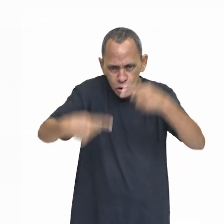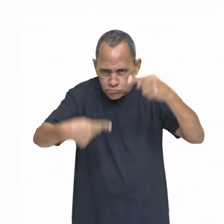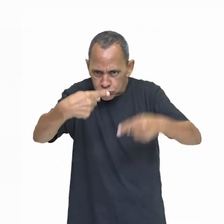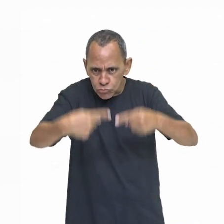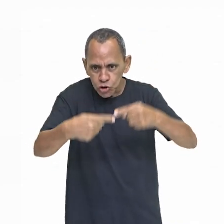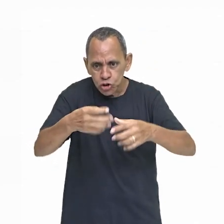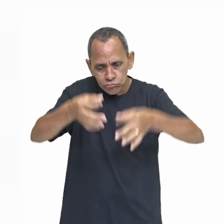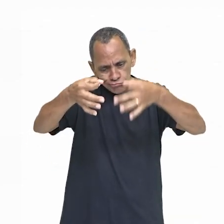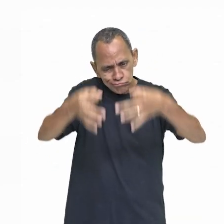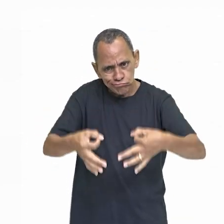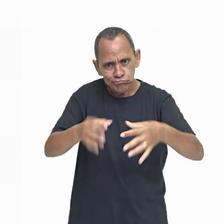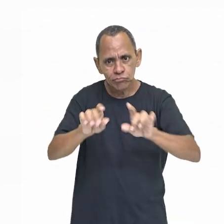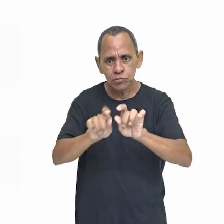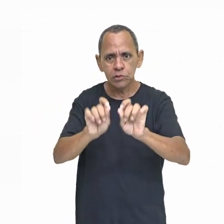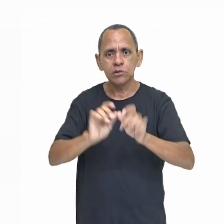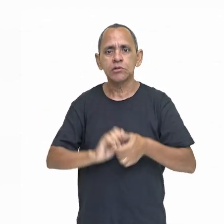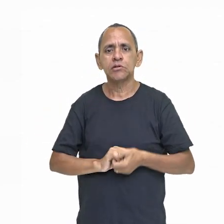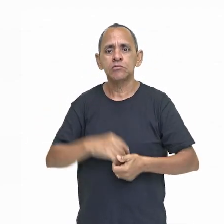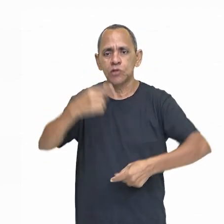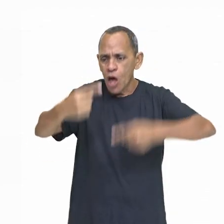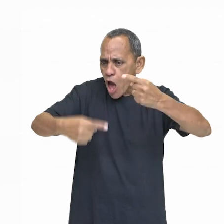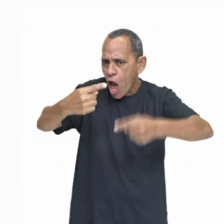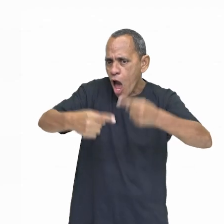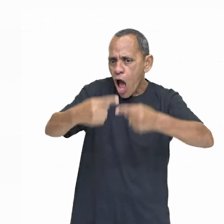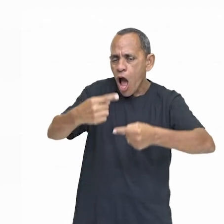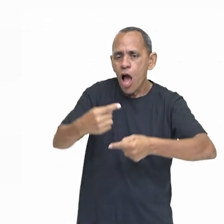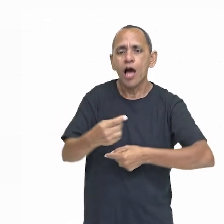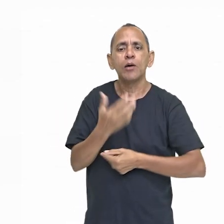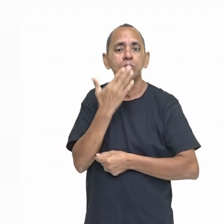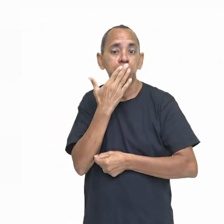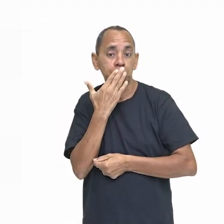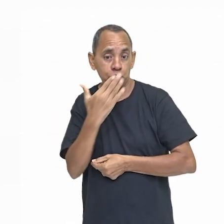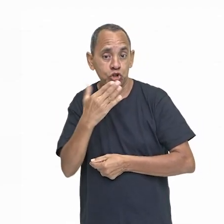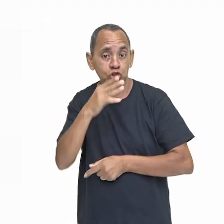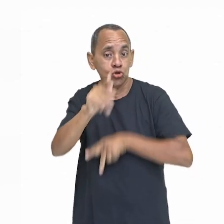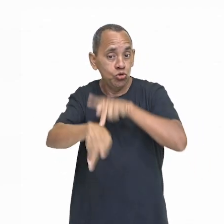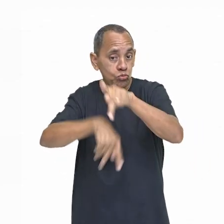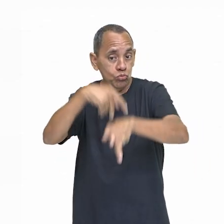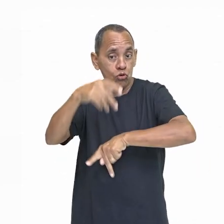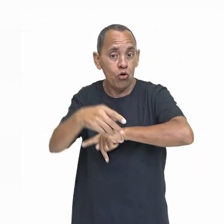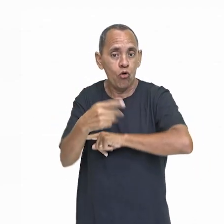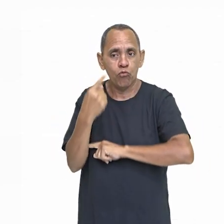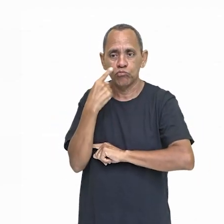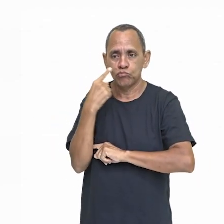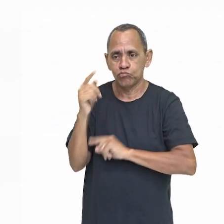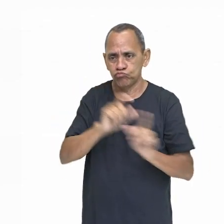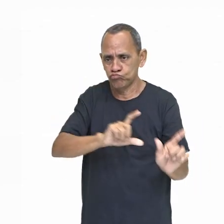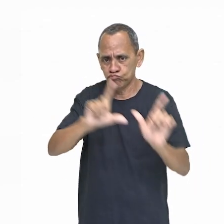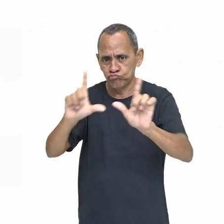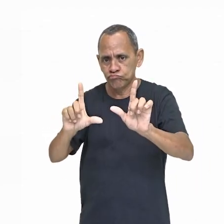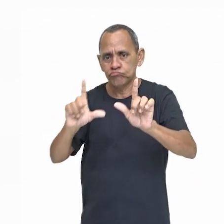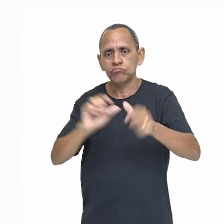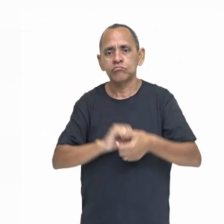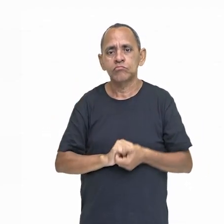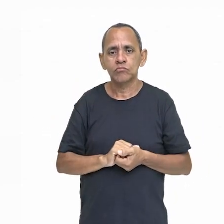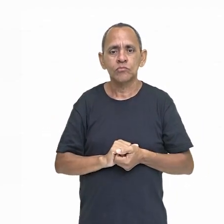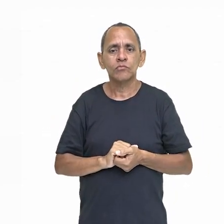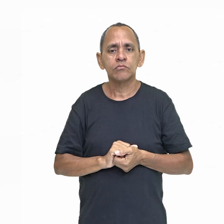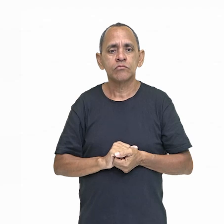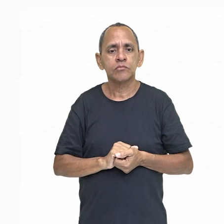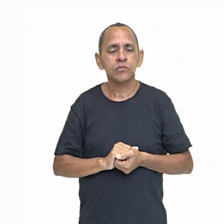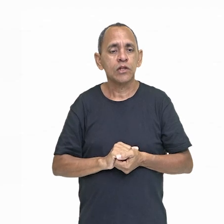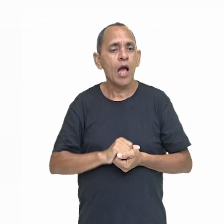justificam num apelo ao povo. Observem em nossa cartela que a palavra povo